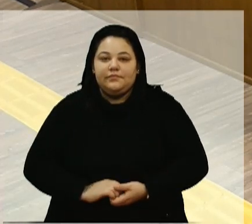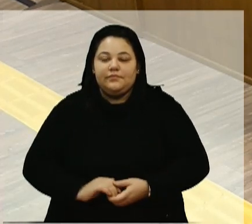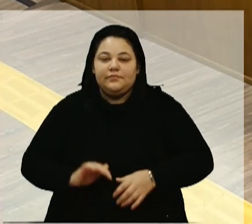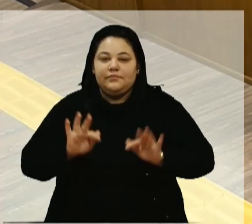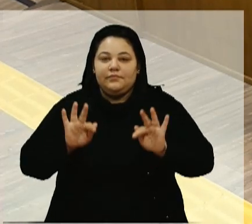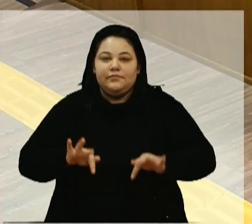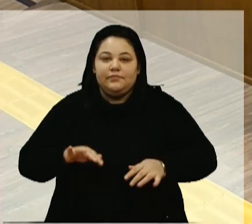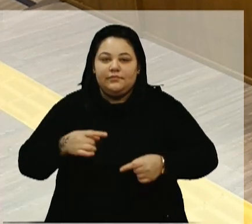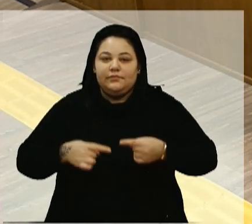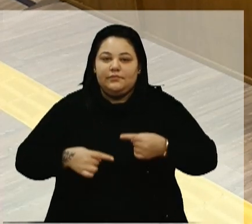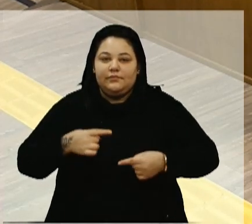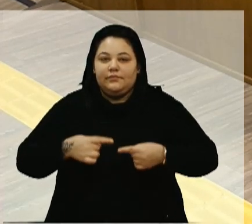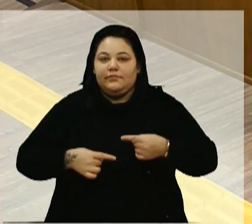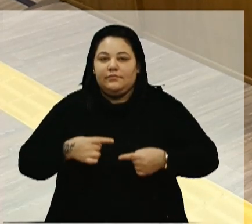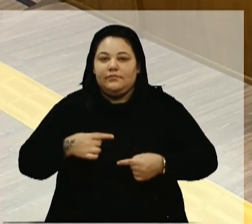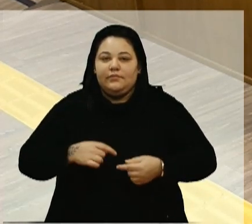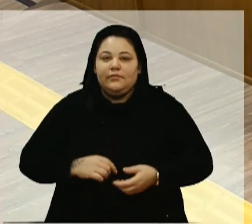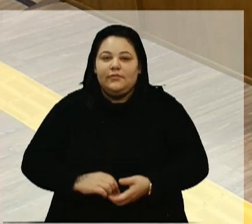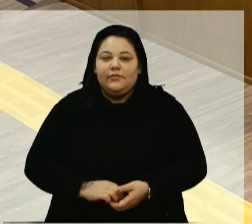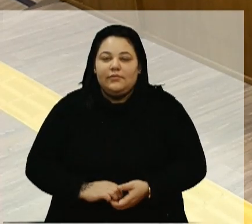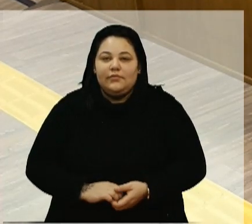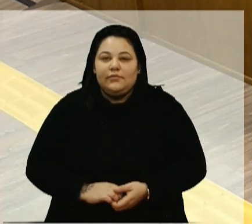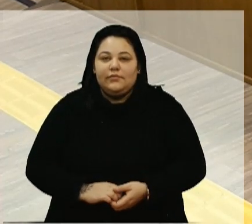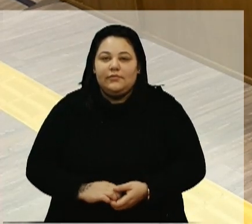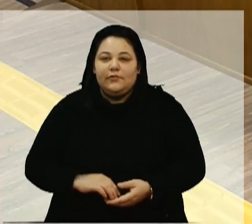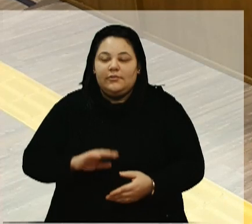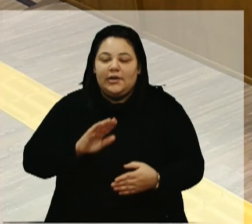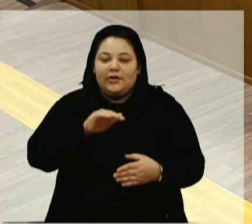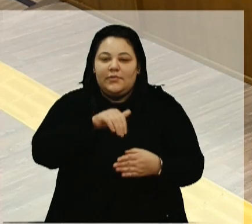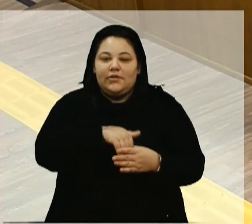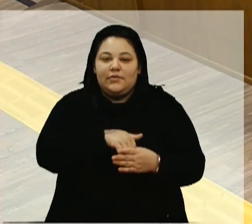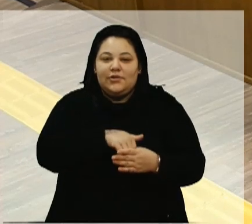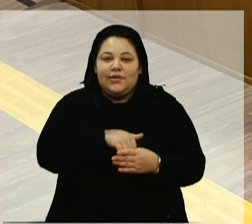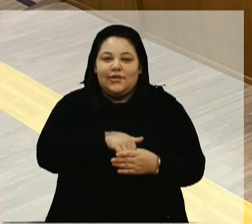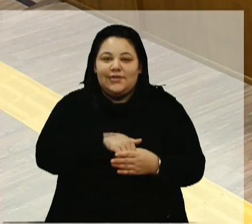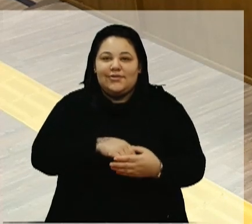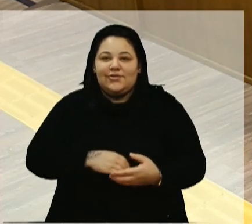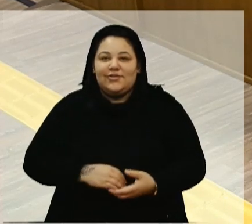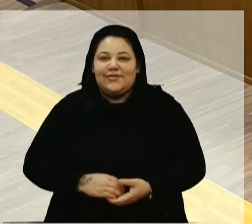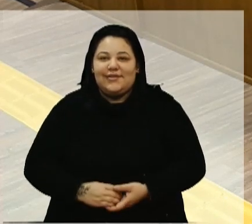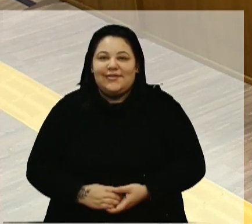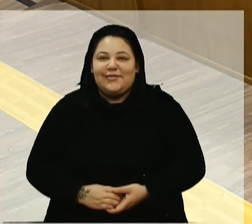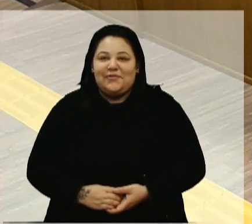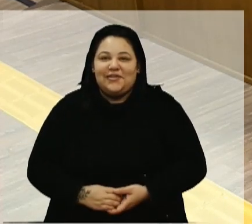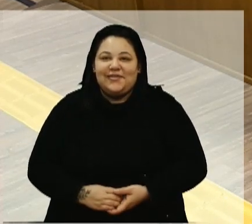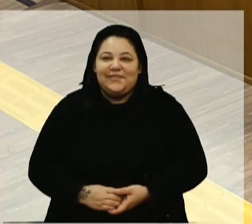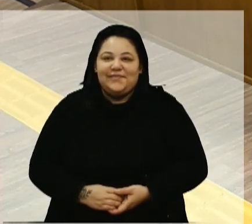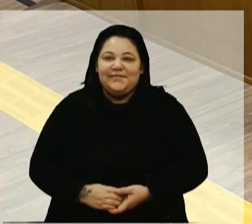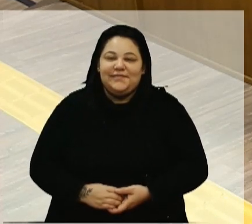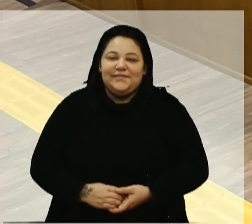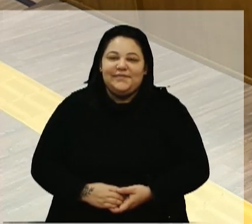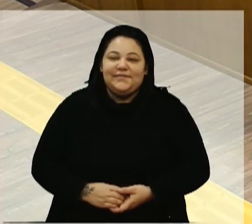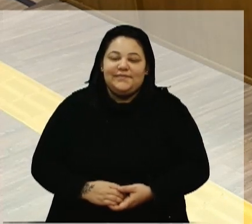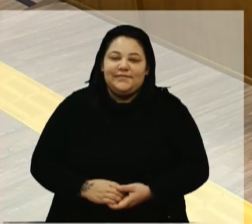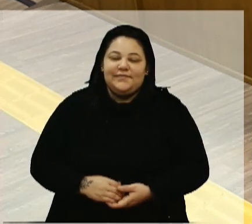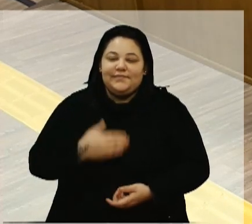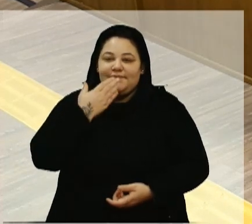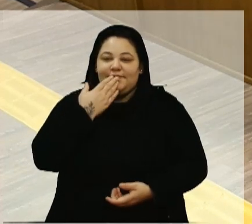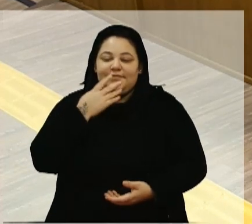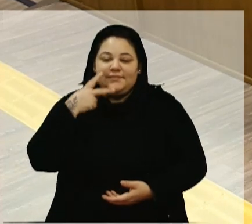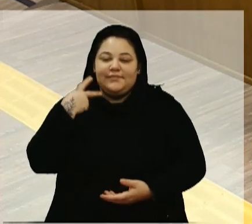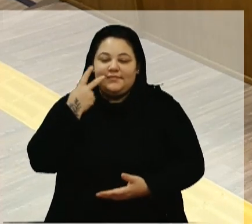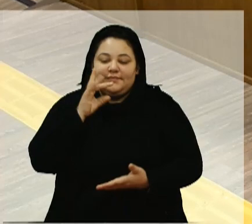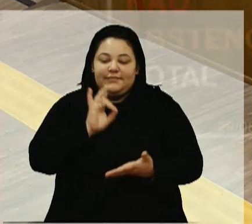Encerrada a discussão. Em votação? Solicito às vereadoras e vereadores que registrem seus votos.